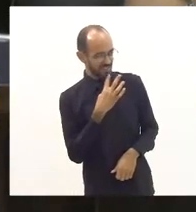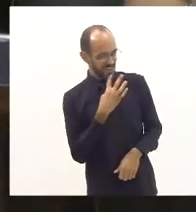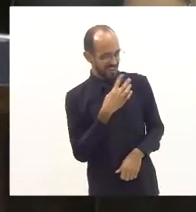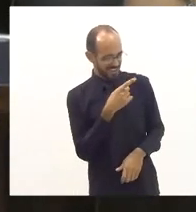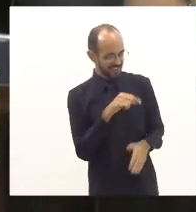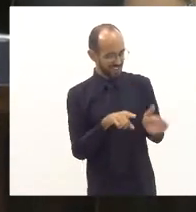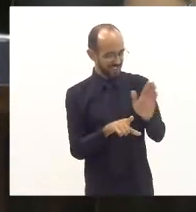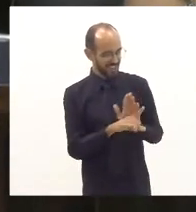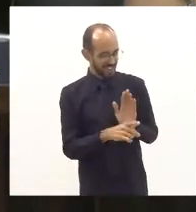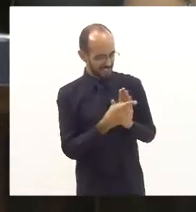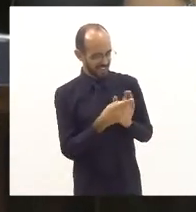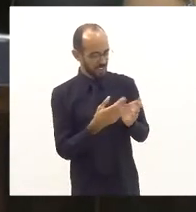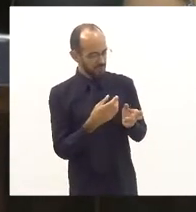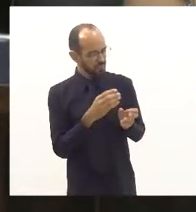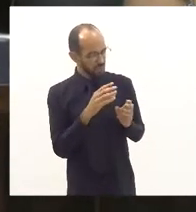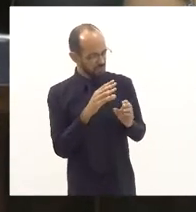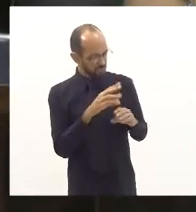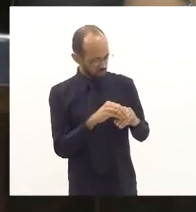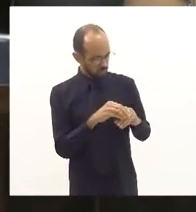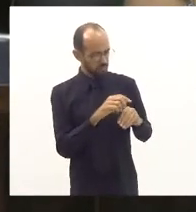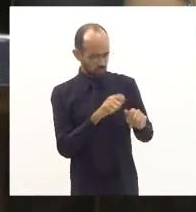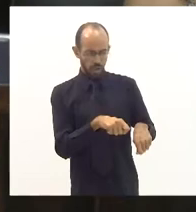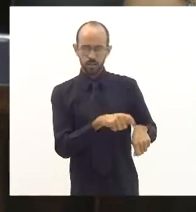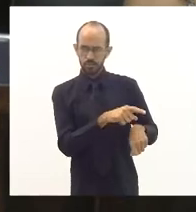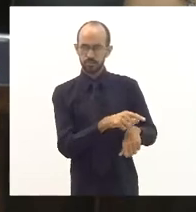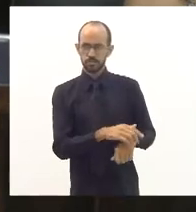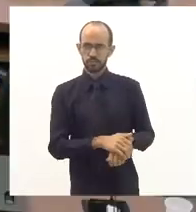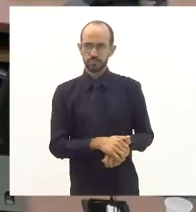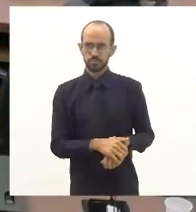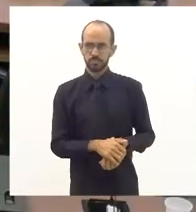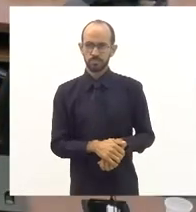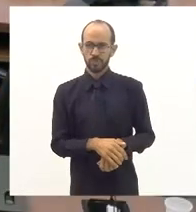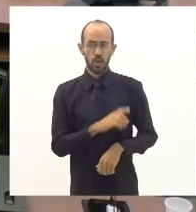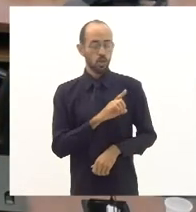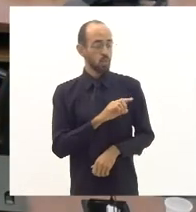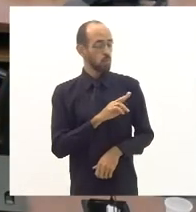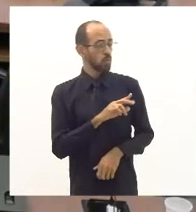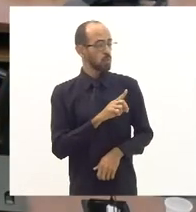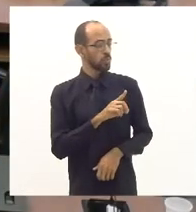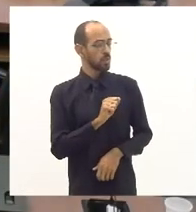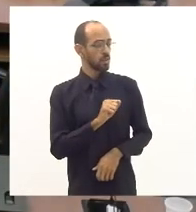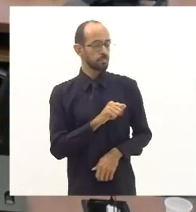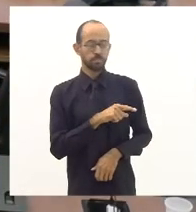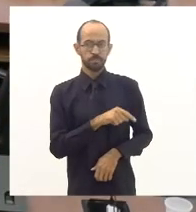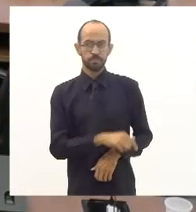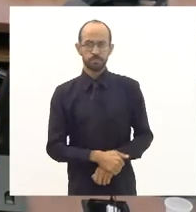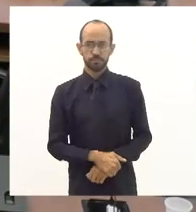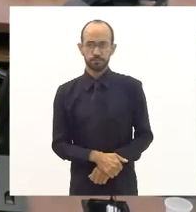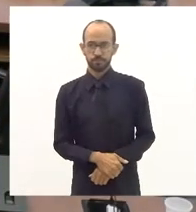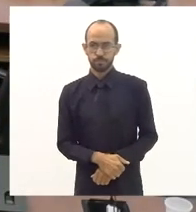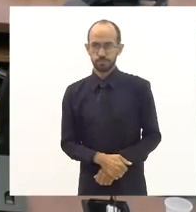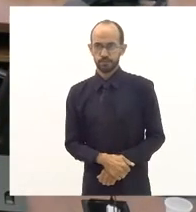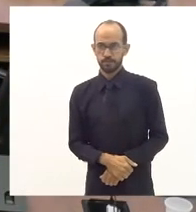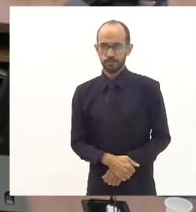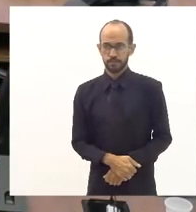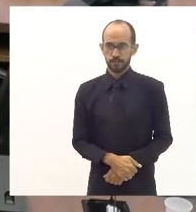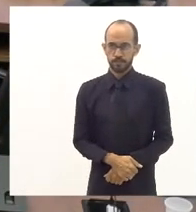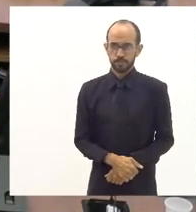também, brevíssimo comentário. Isso daí está sem som. Duda, aperta um botão aí qualquer, agora.